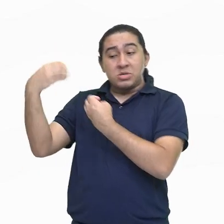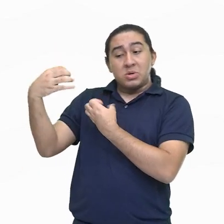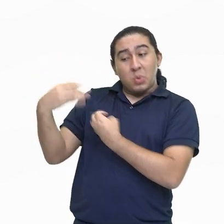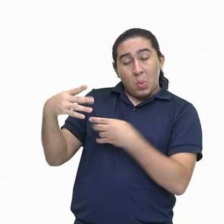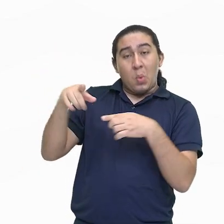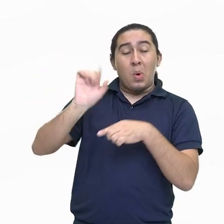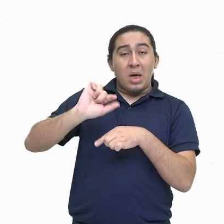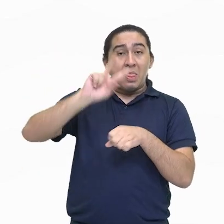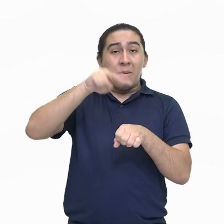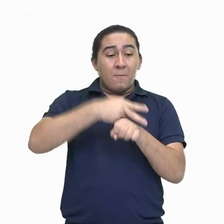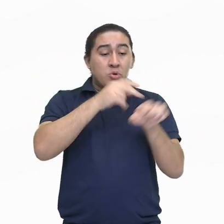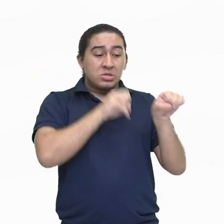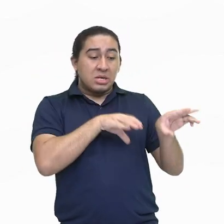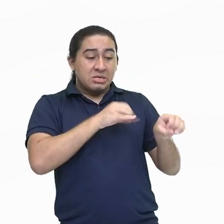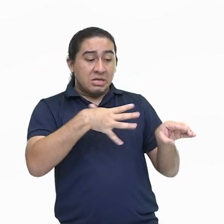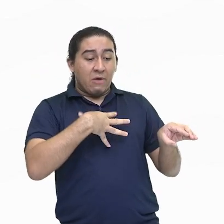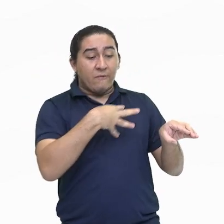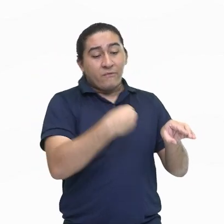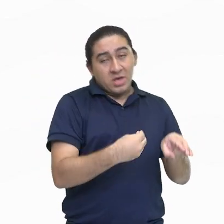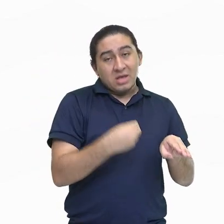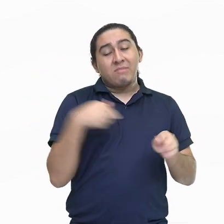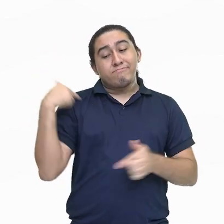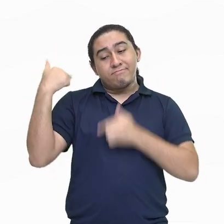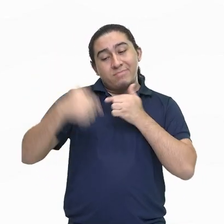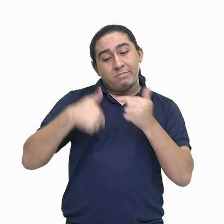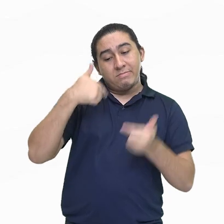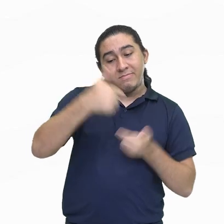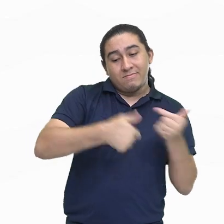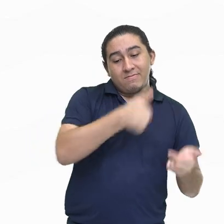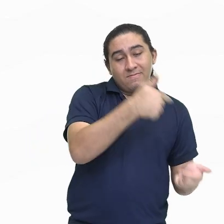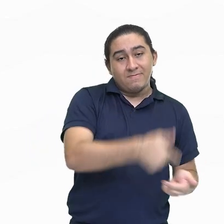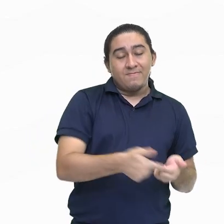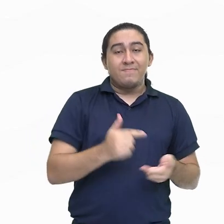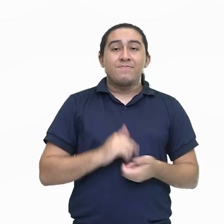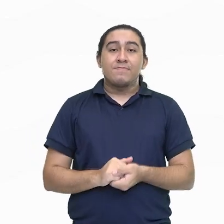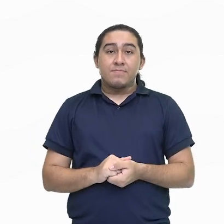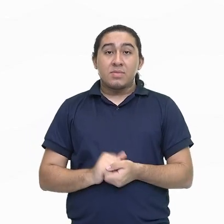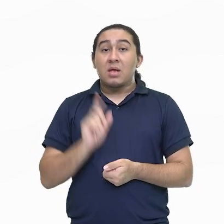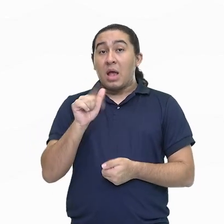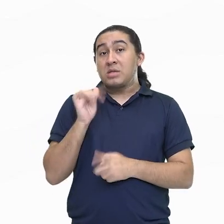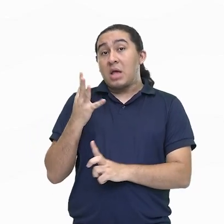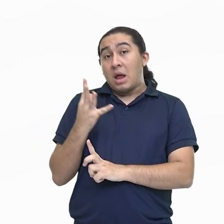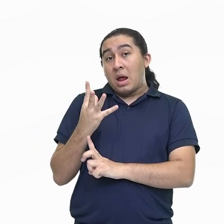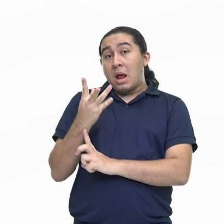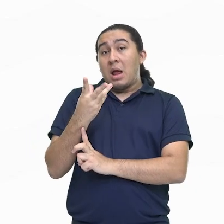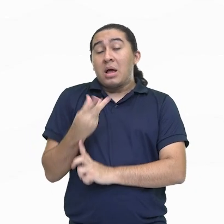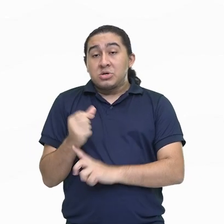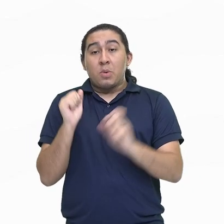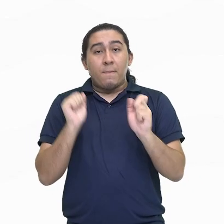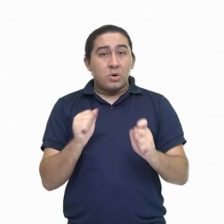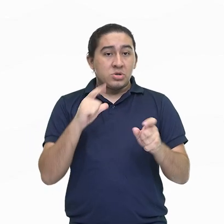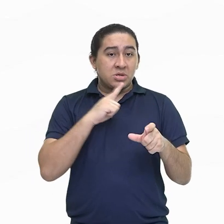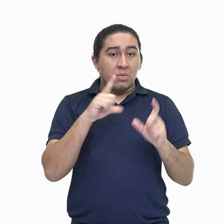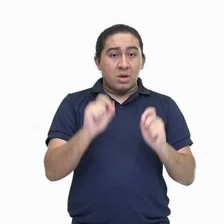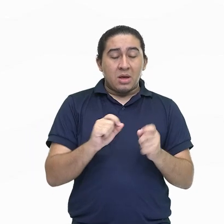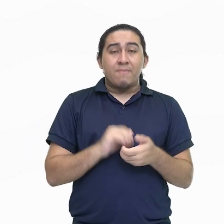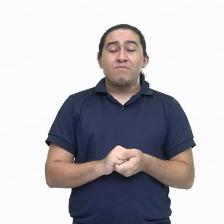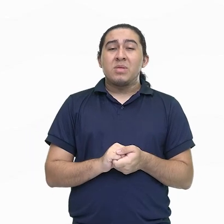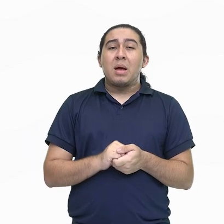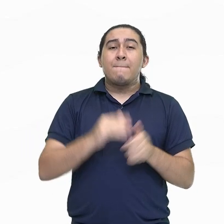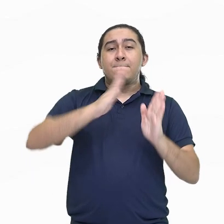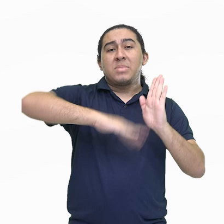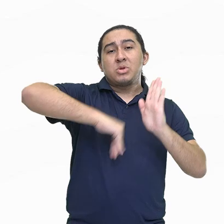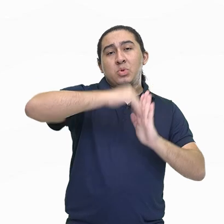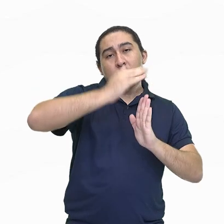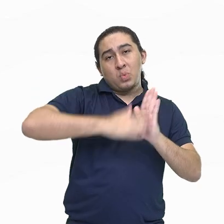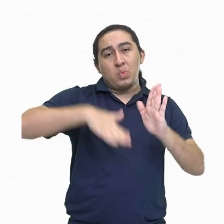valores de uma comunidade. E essa arte popular, né, isso pode incluir pinturas, esculturas,